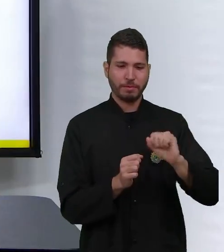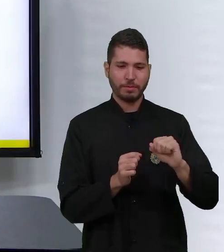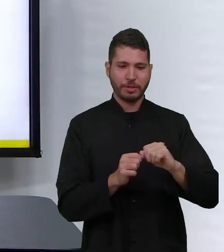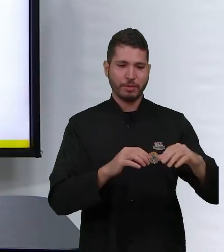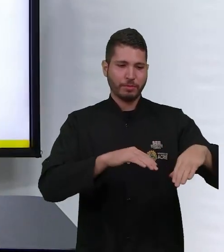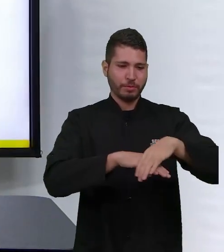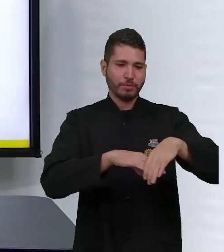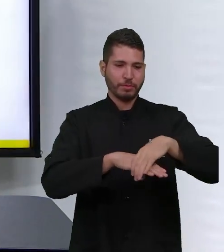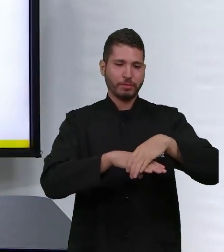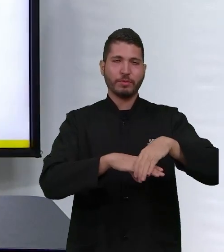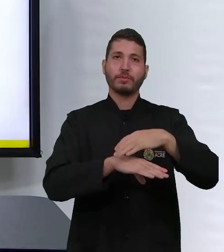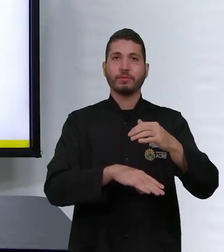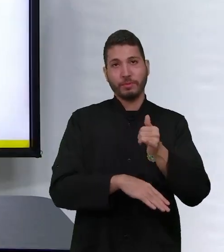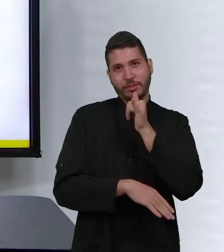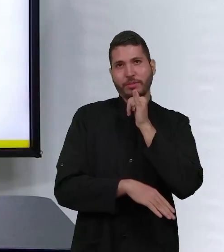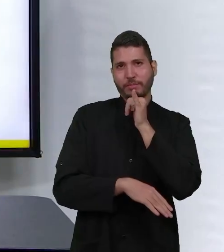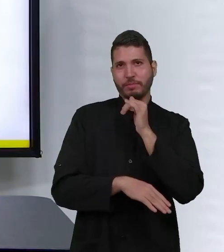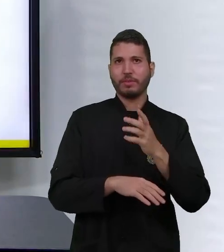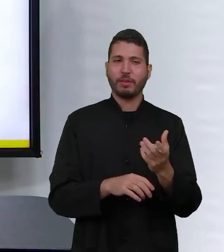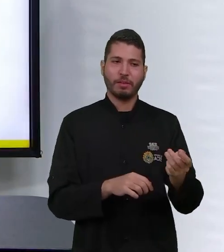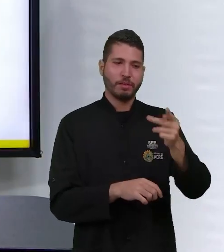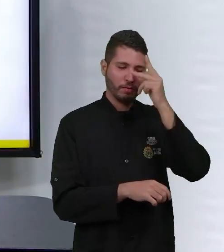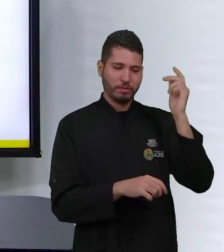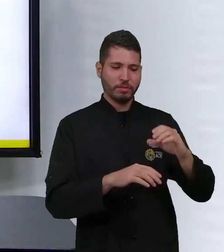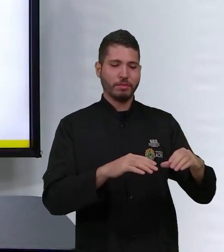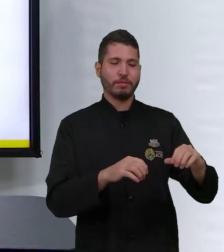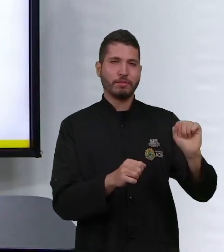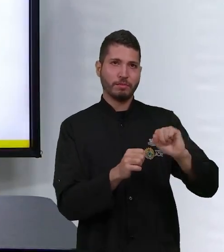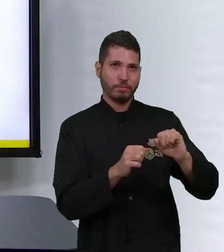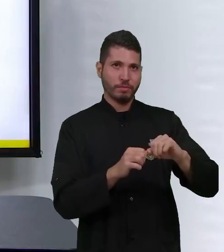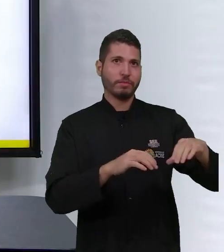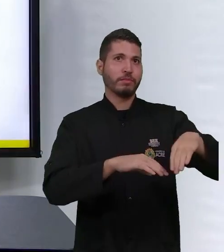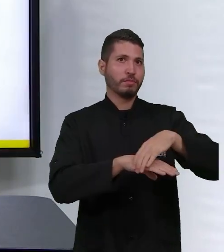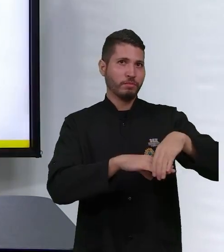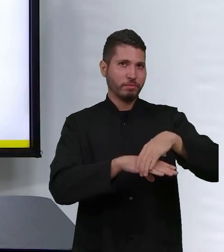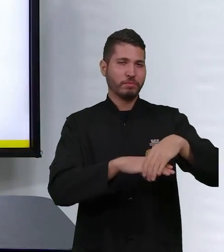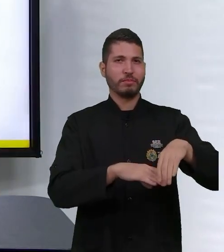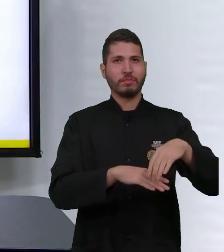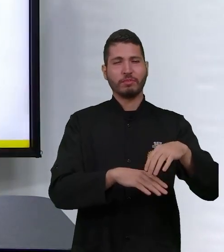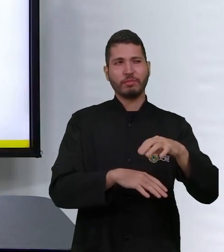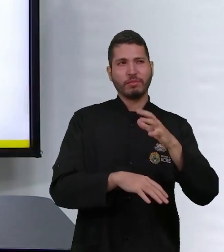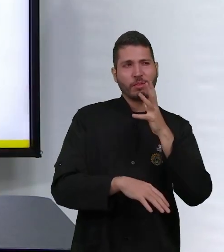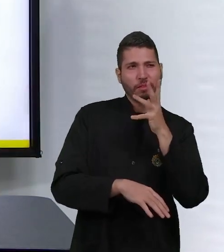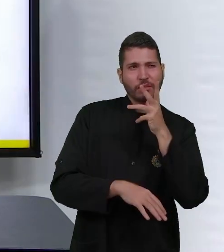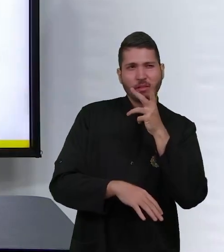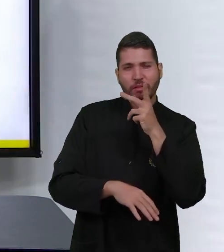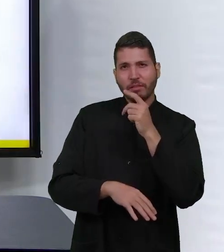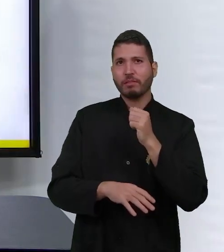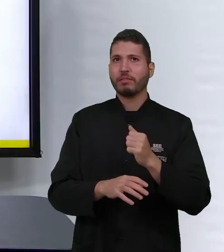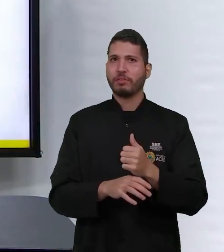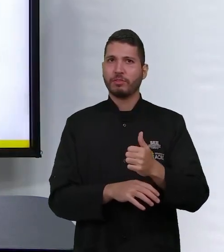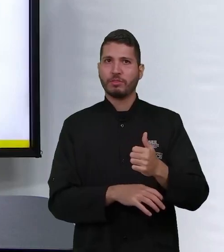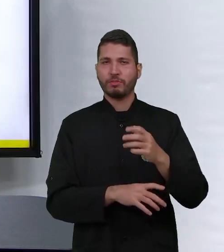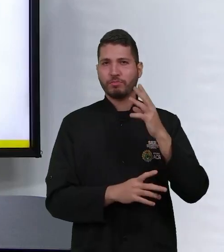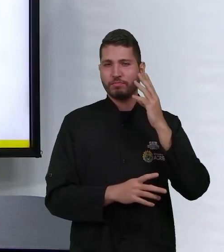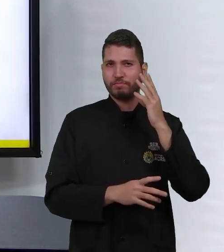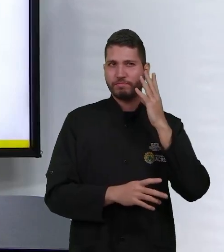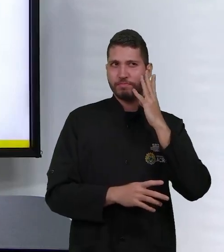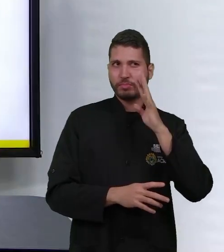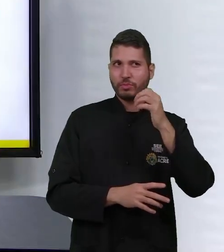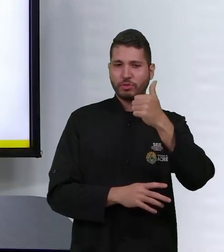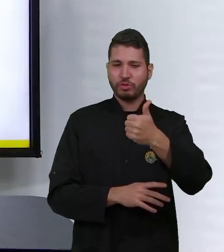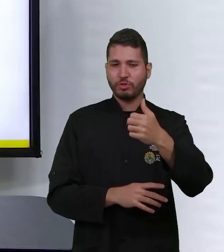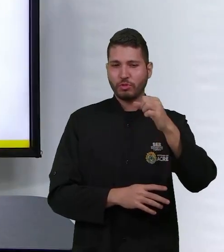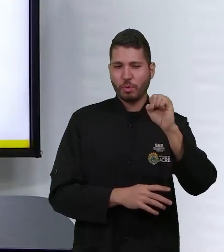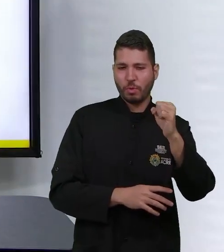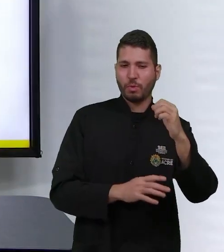exemplo, que eu vou utilizar como exemplo aqui para ilustrar a nossa aula, ela demorava de 18 a 20 dias para fabricar um par